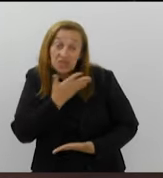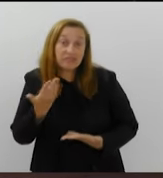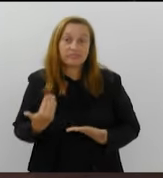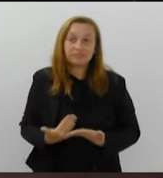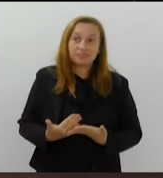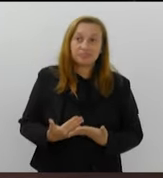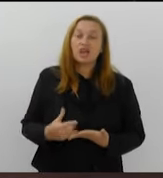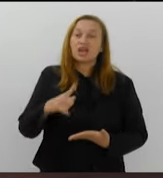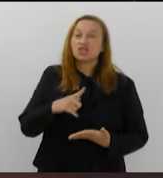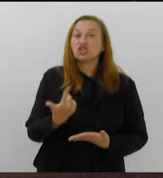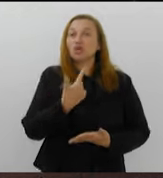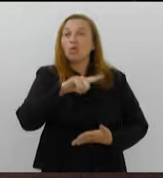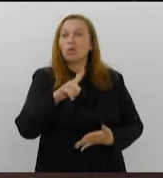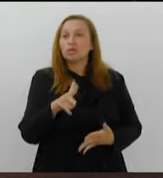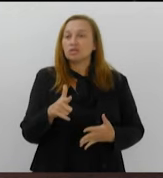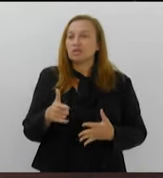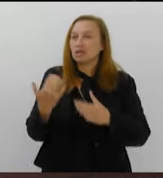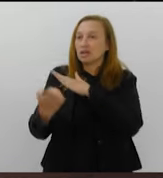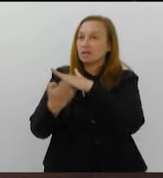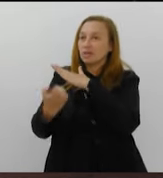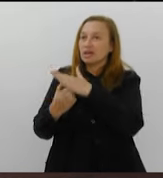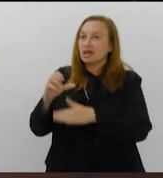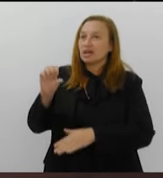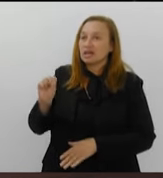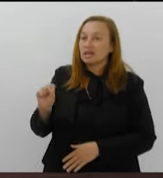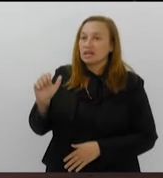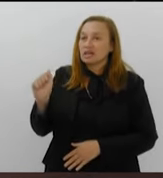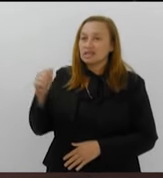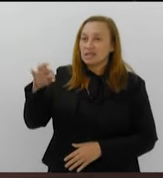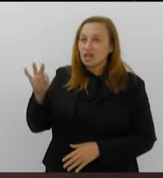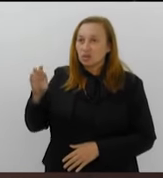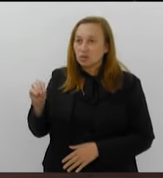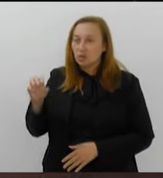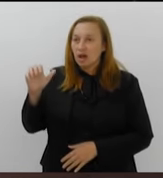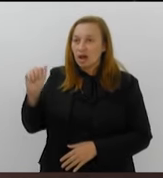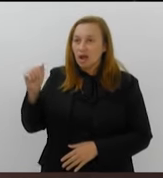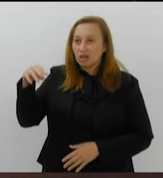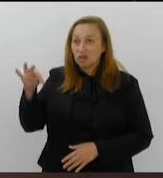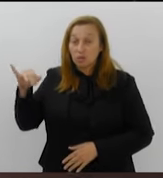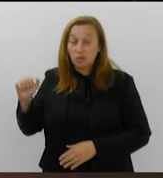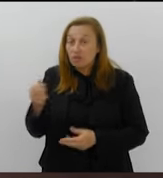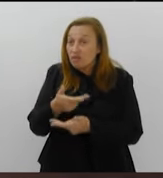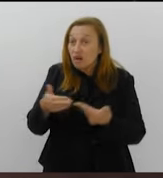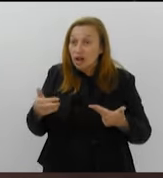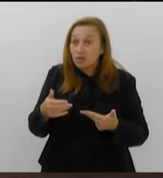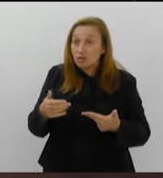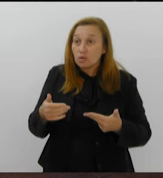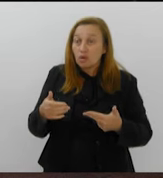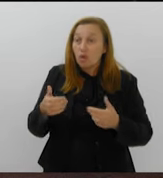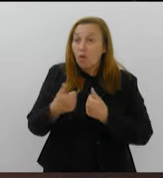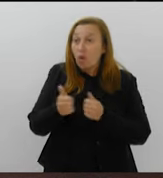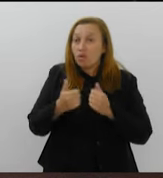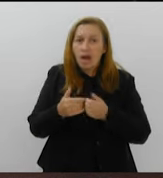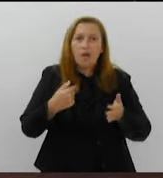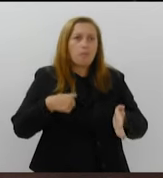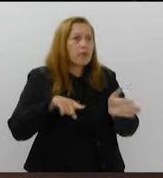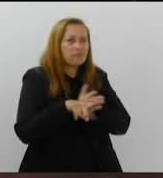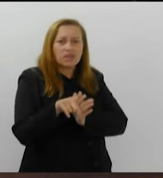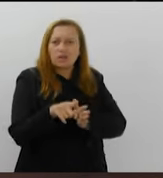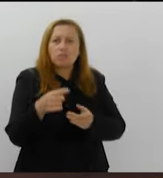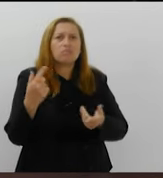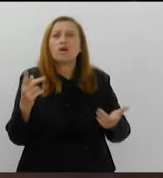Aí tinha outra empresa lá, tem lá Santo Antônio, vários ônibus rodando. Aí eu fui lá e perguntei, o que houve? Ai, não